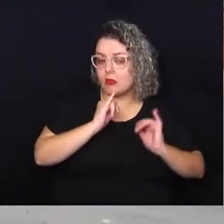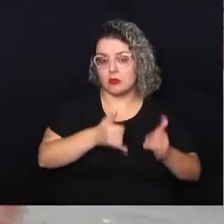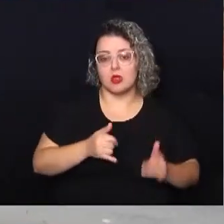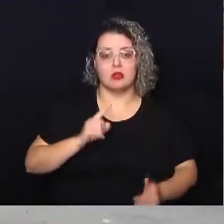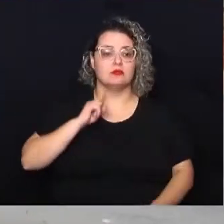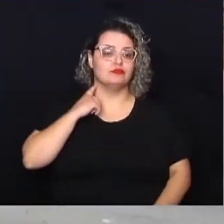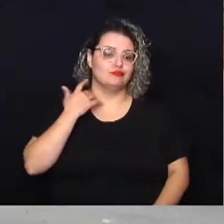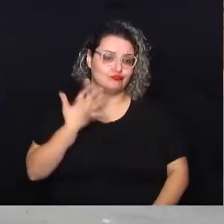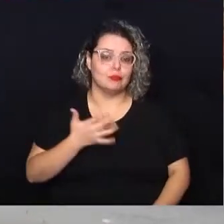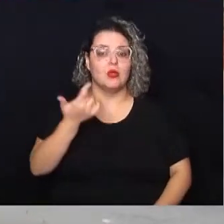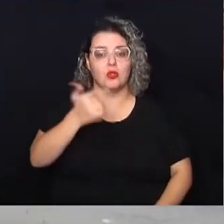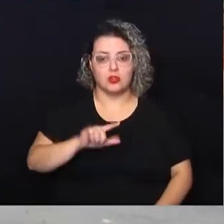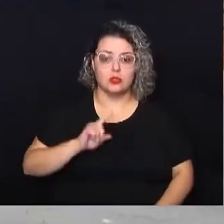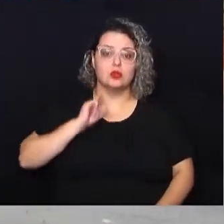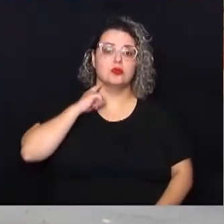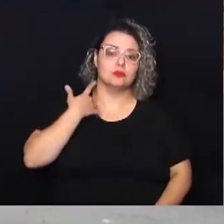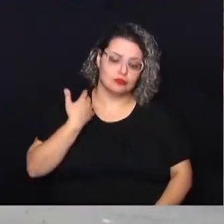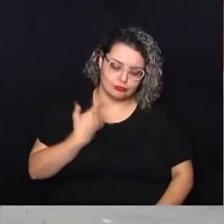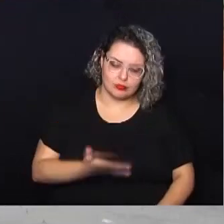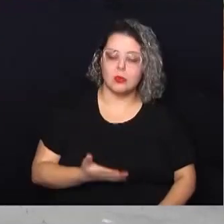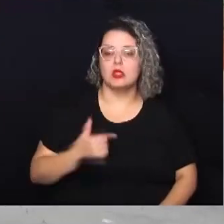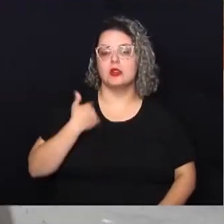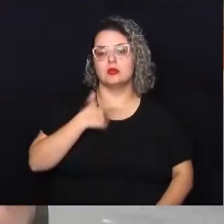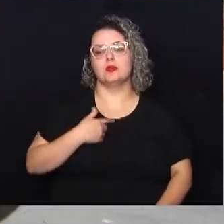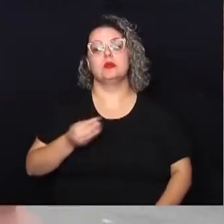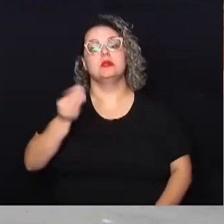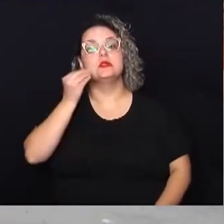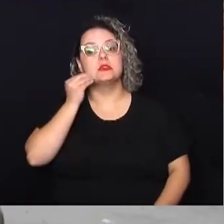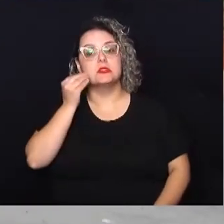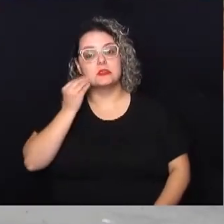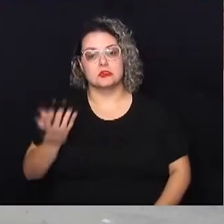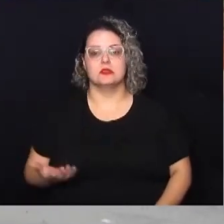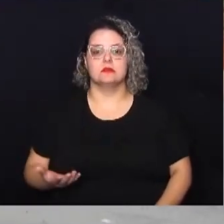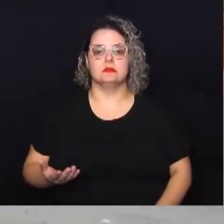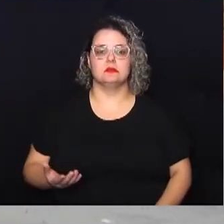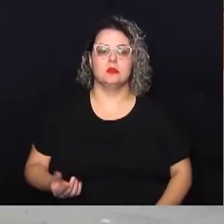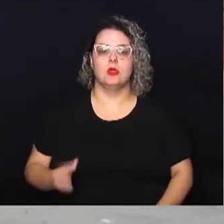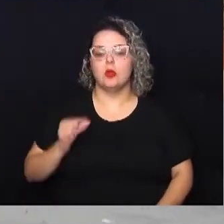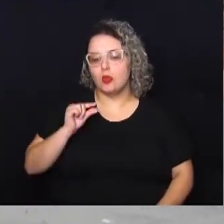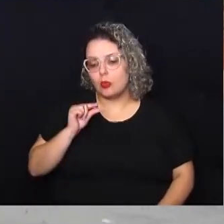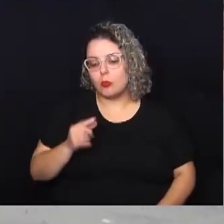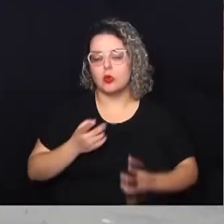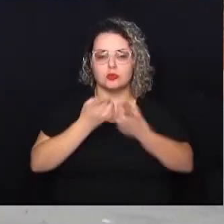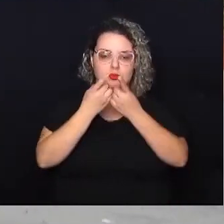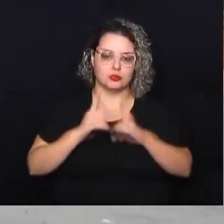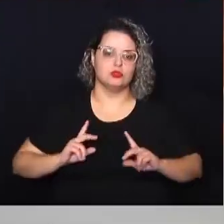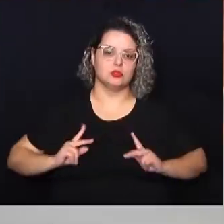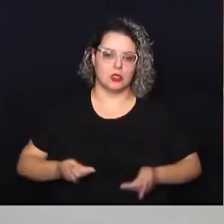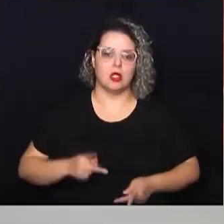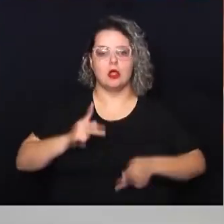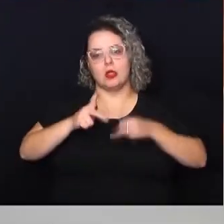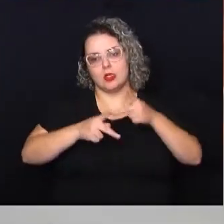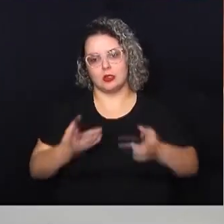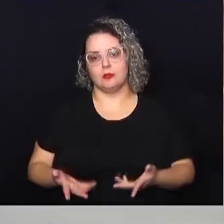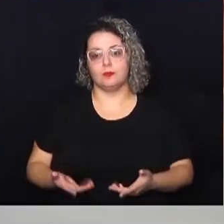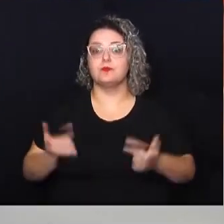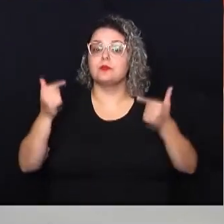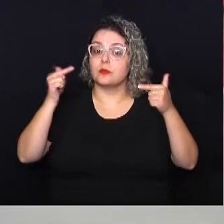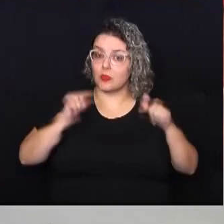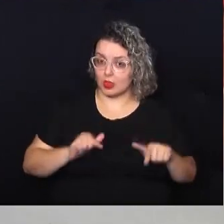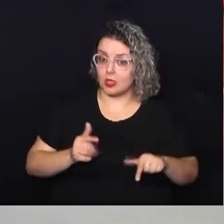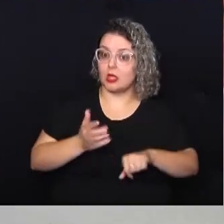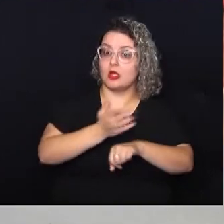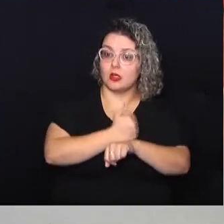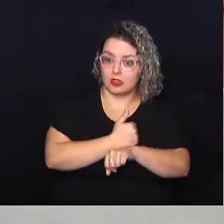lixo, ainda continuam jogando, e que nós estamos tentando trazer o mínimo de dignidade humana a essa população. O local que